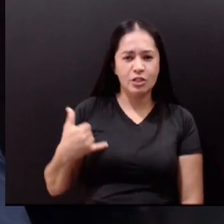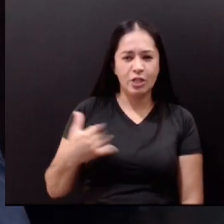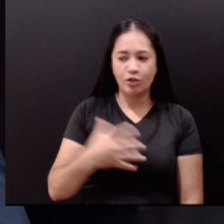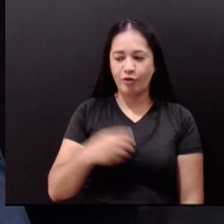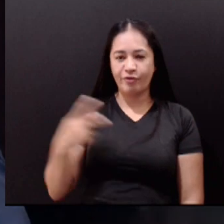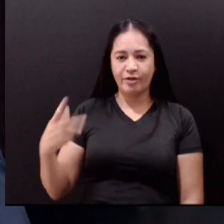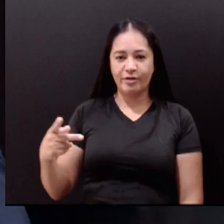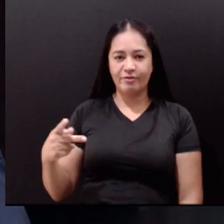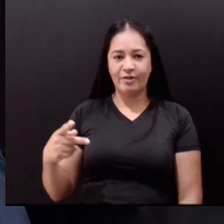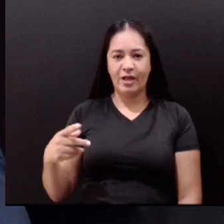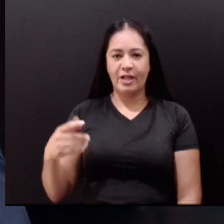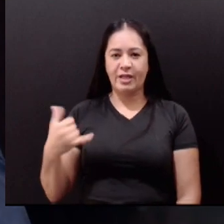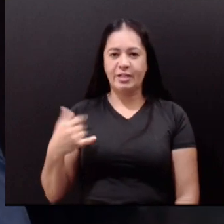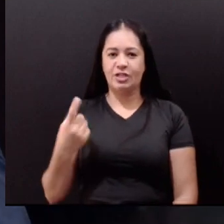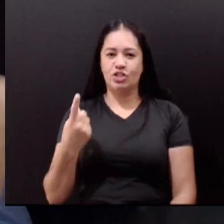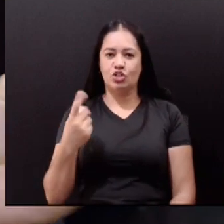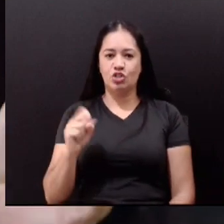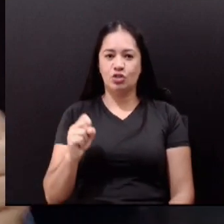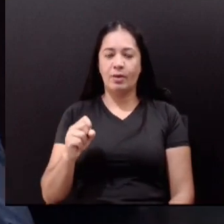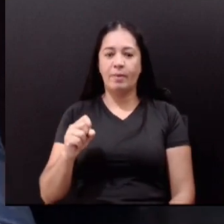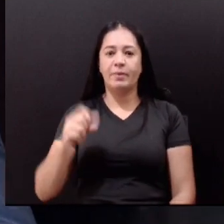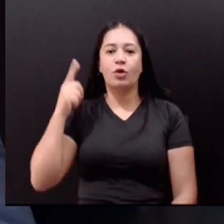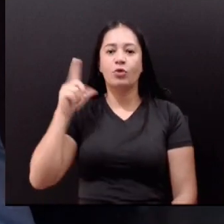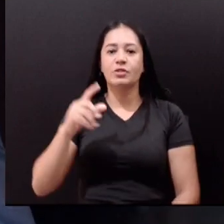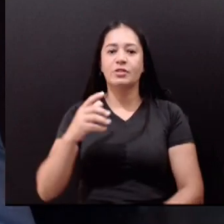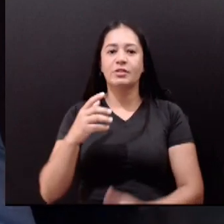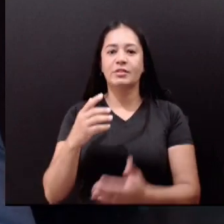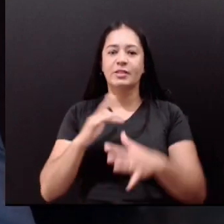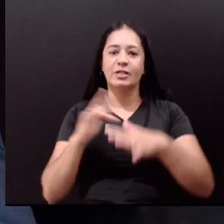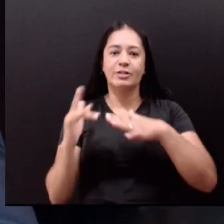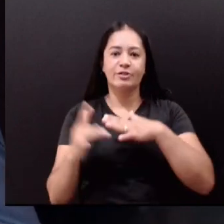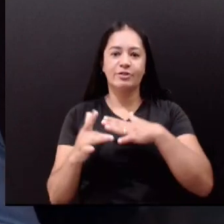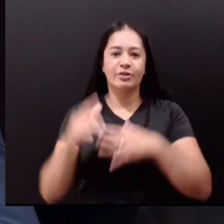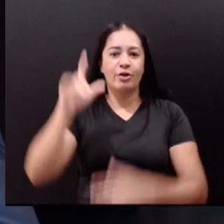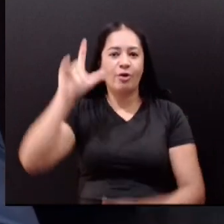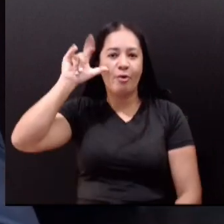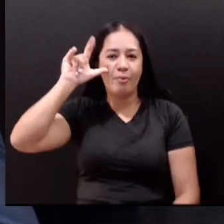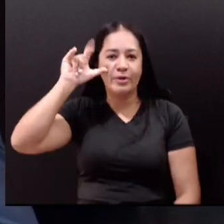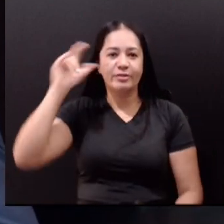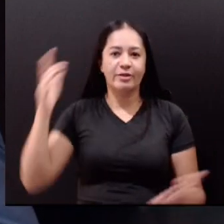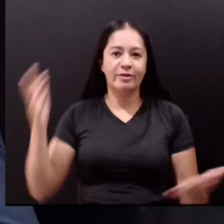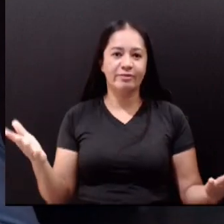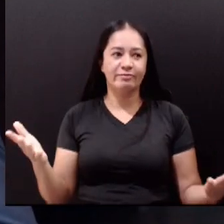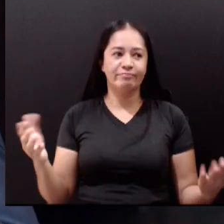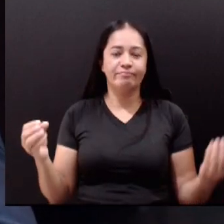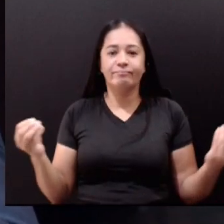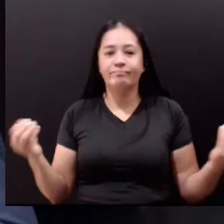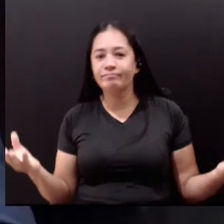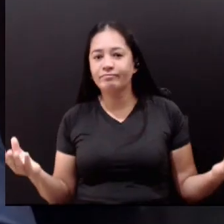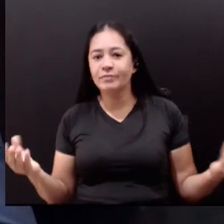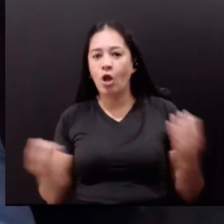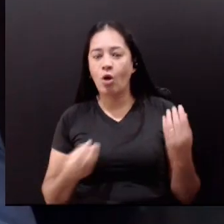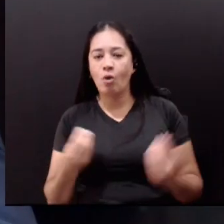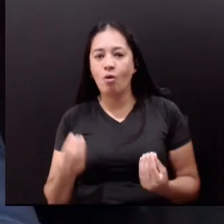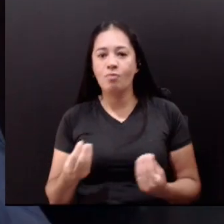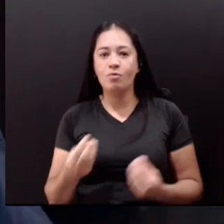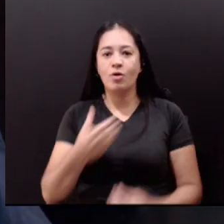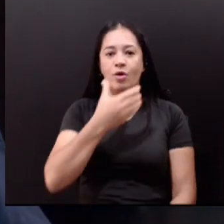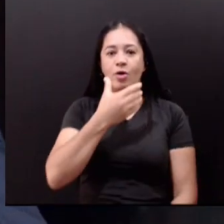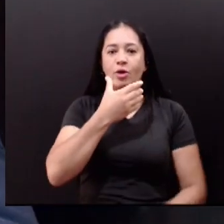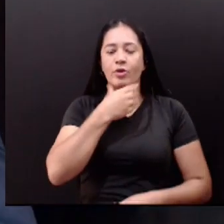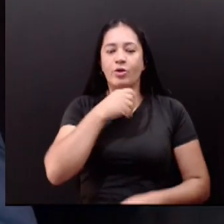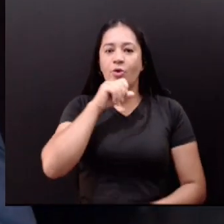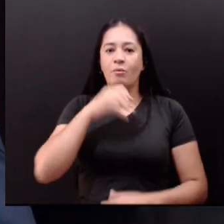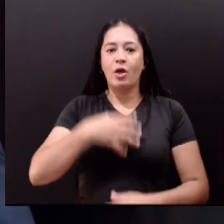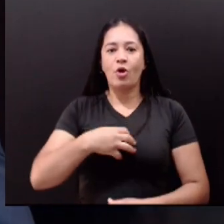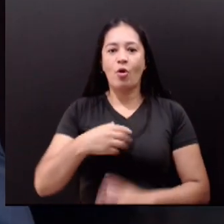anos só para poder ter uma conta no Instagram, né? Ou não? Será que o pai, ele tem esse comportamento, ele